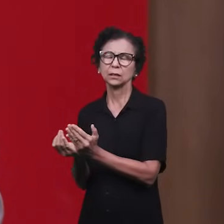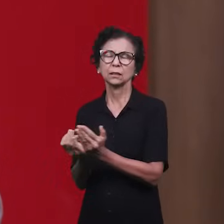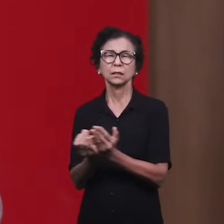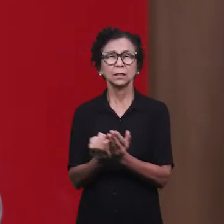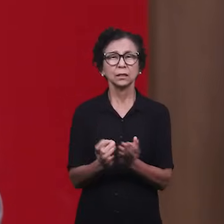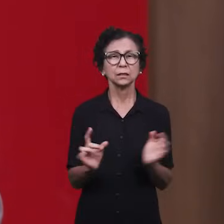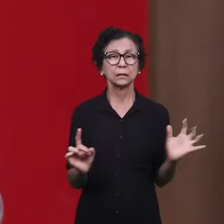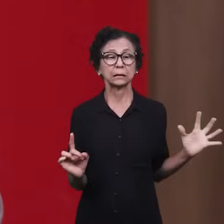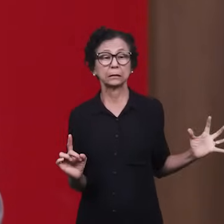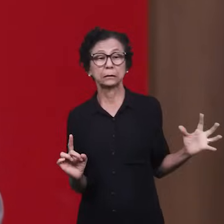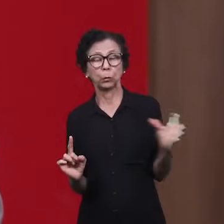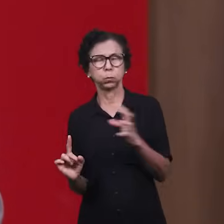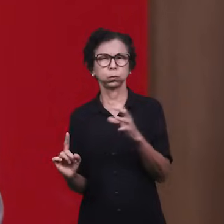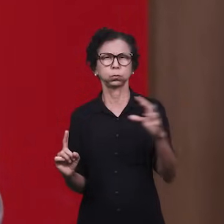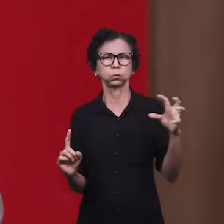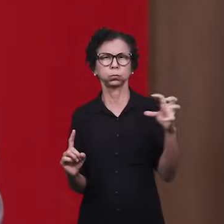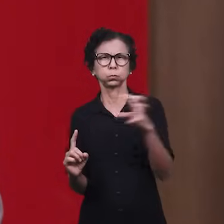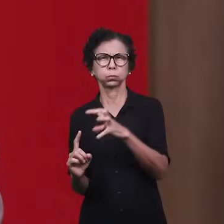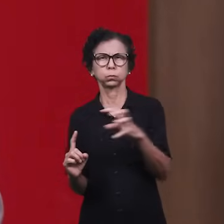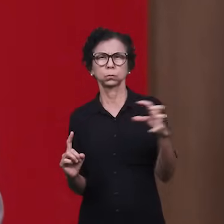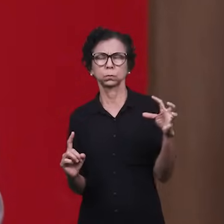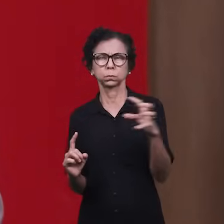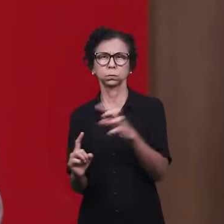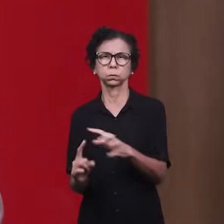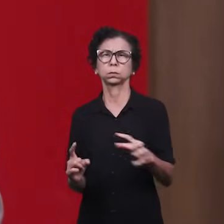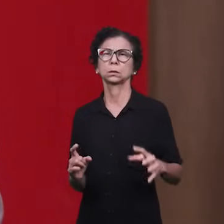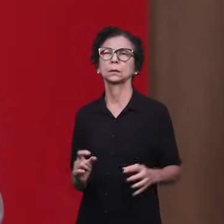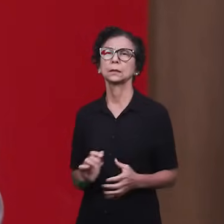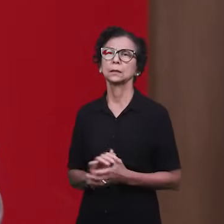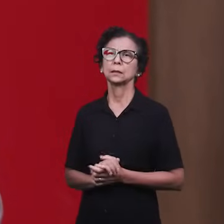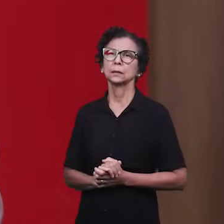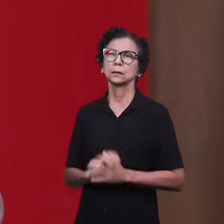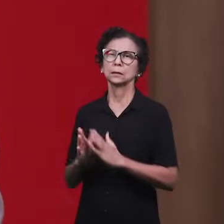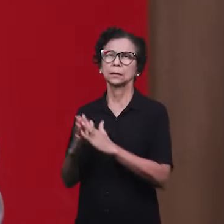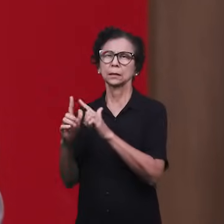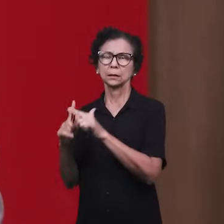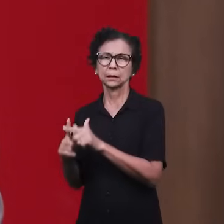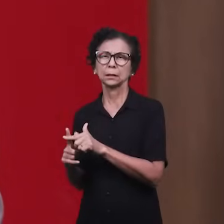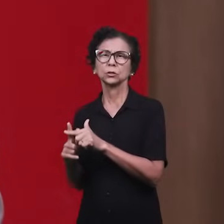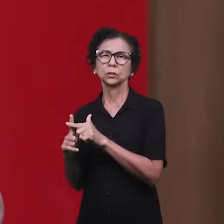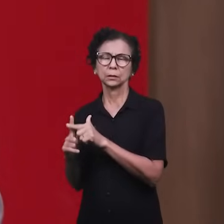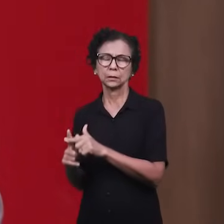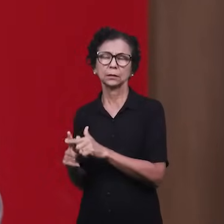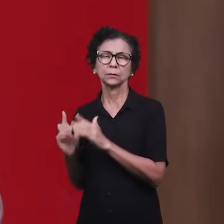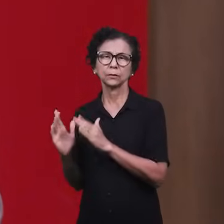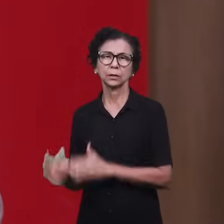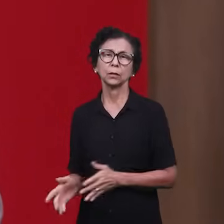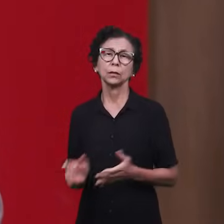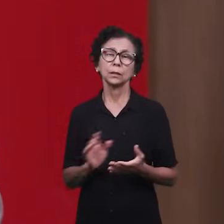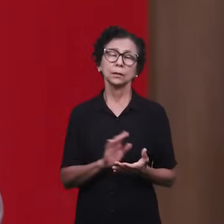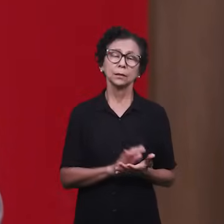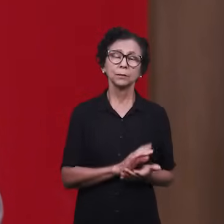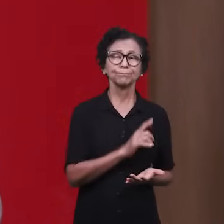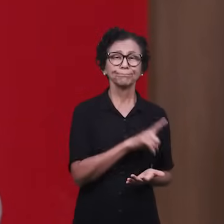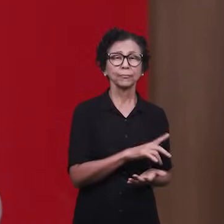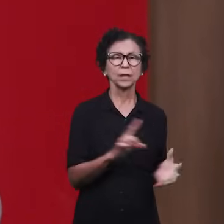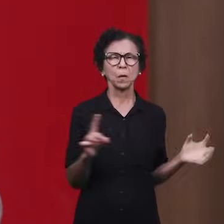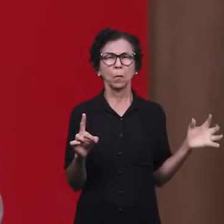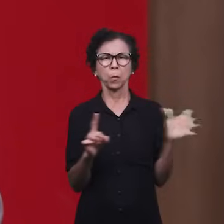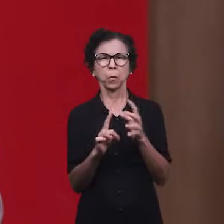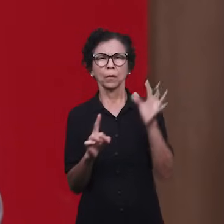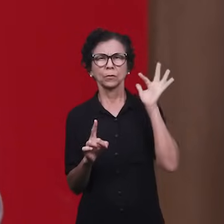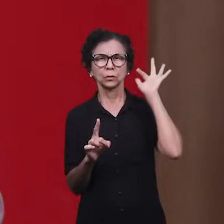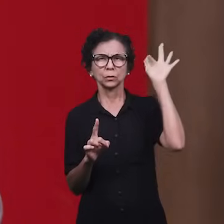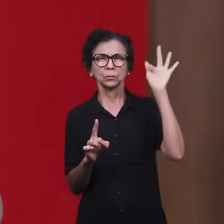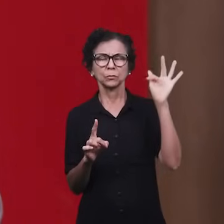influências de tudo aquilo que viria sobre a vida da igreja, resultante da filosofia, da teologia,